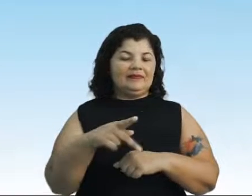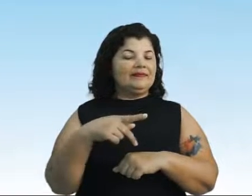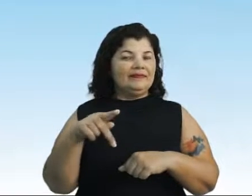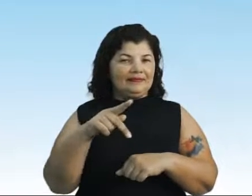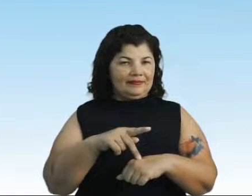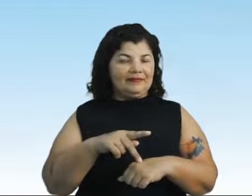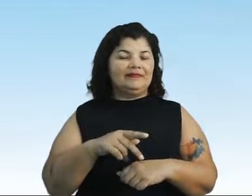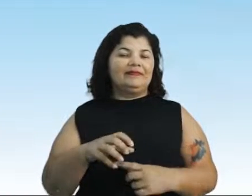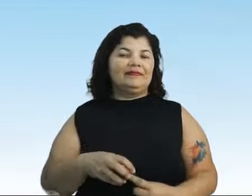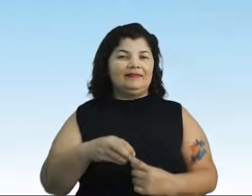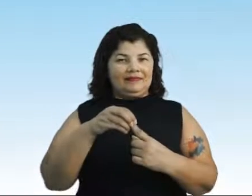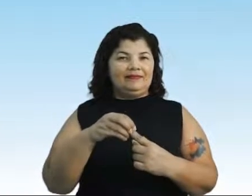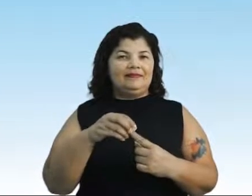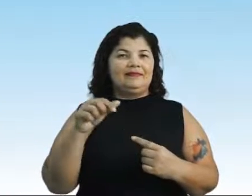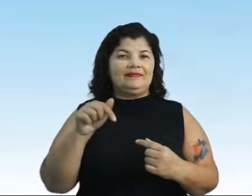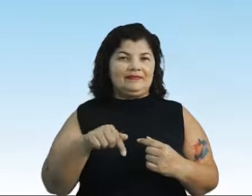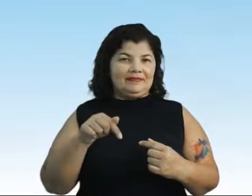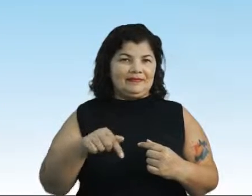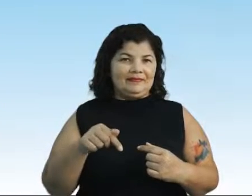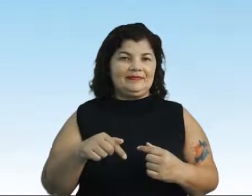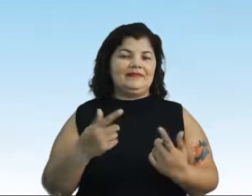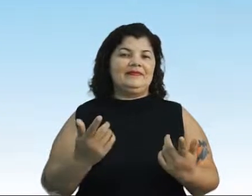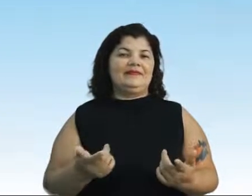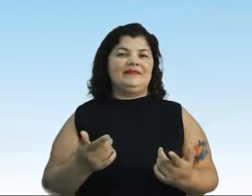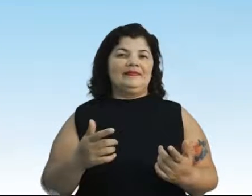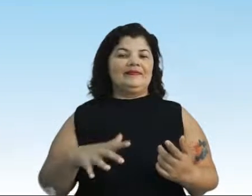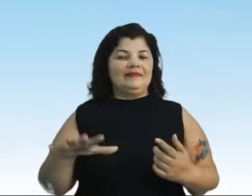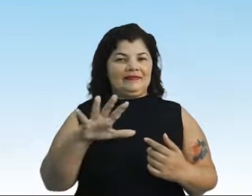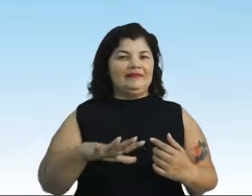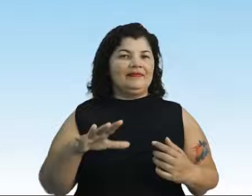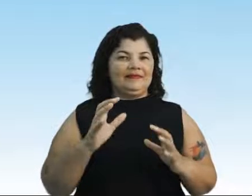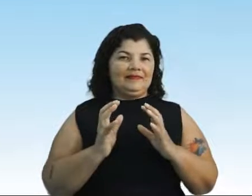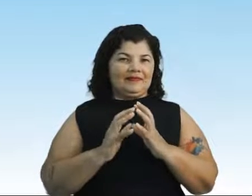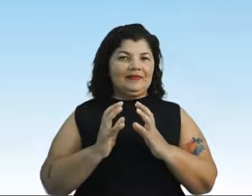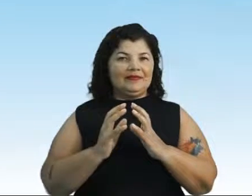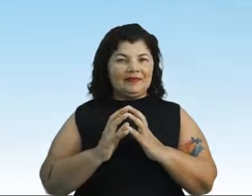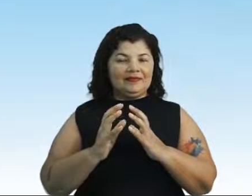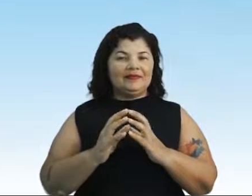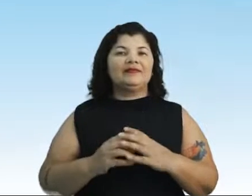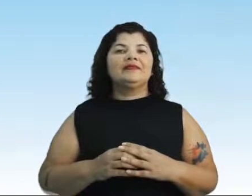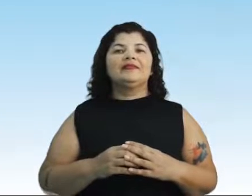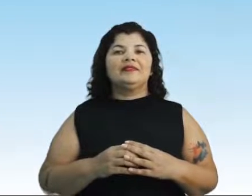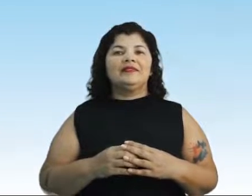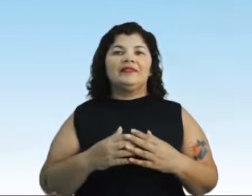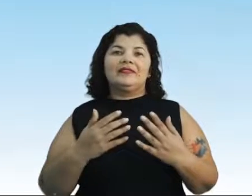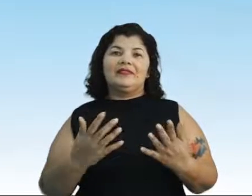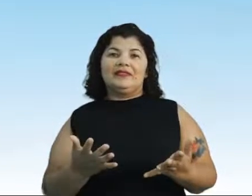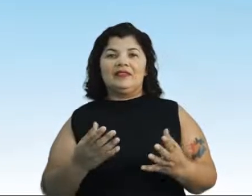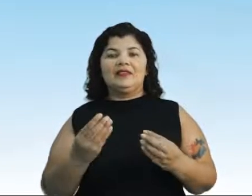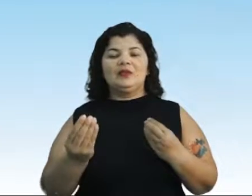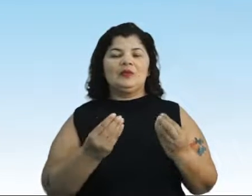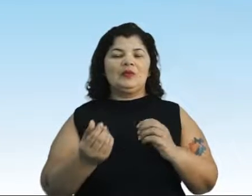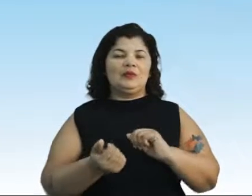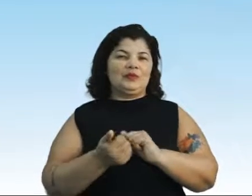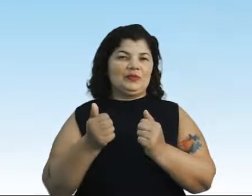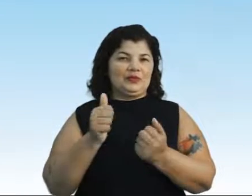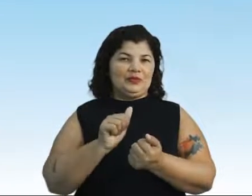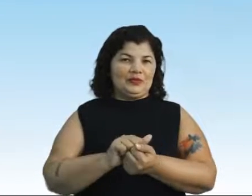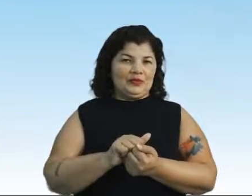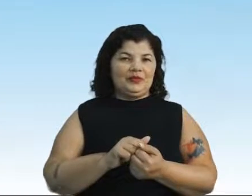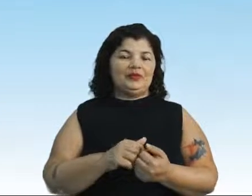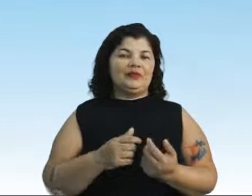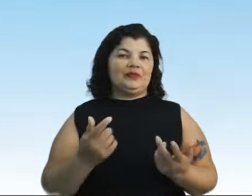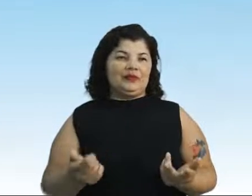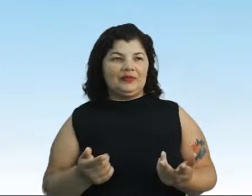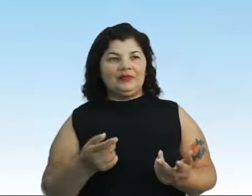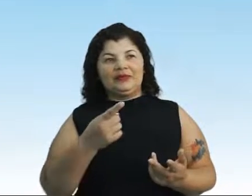país, principalmente também aqui na nossa região do Recife. Então, quais são as adaptações que a gente fez, né? Se a gente pode ver que